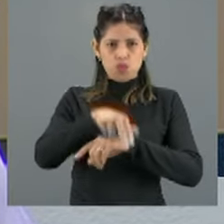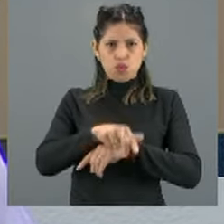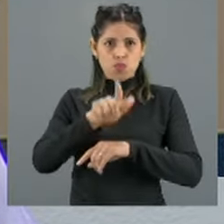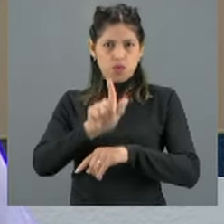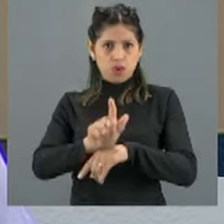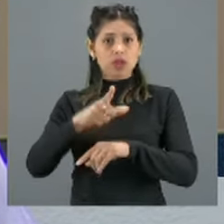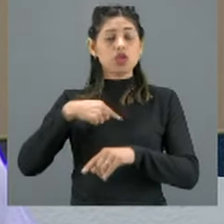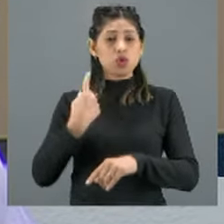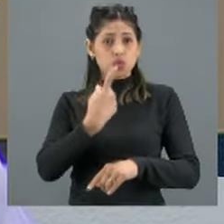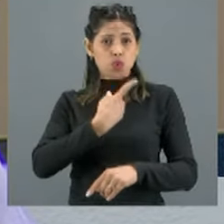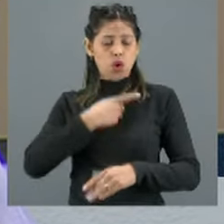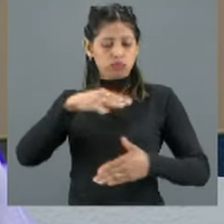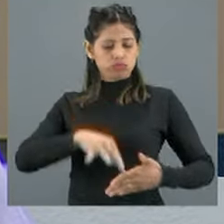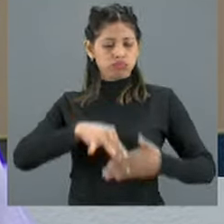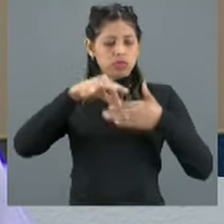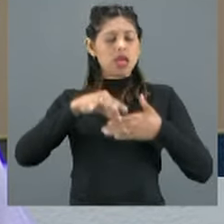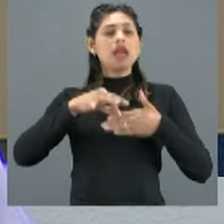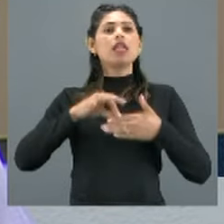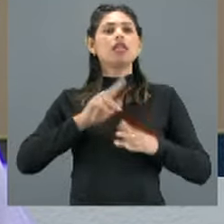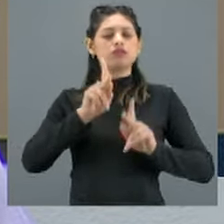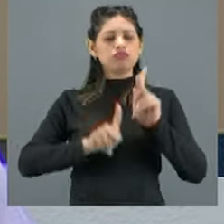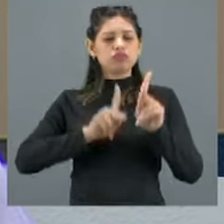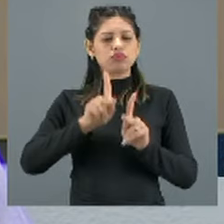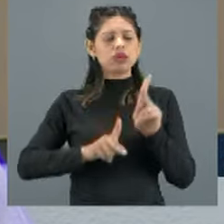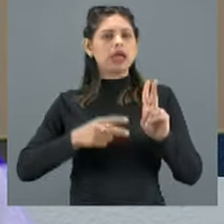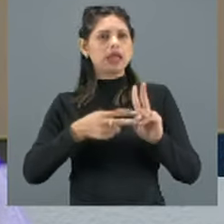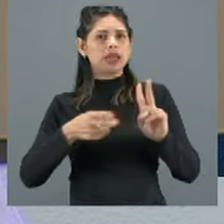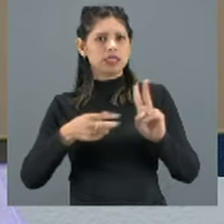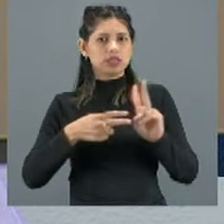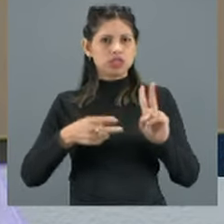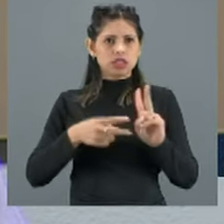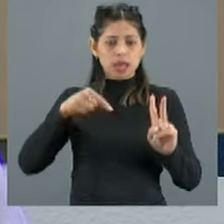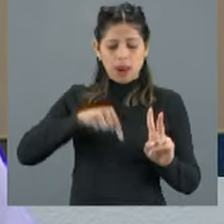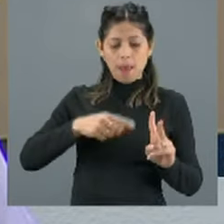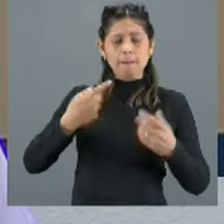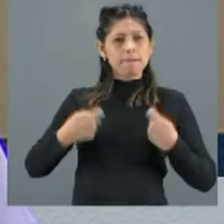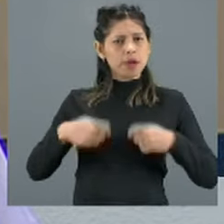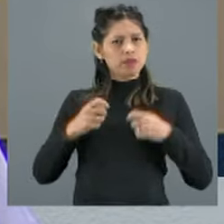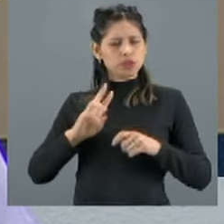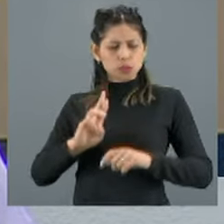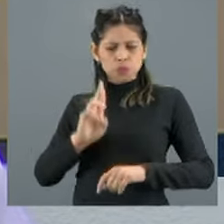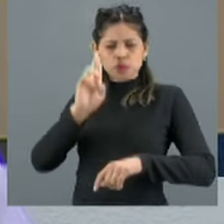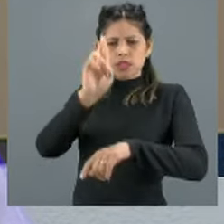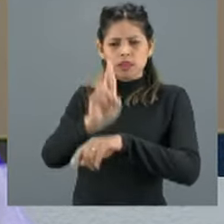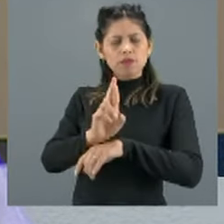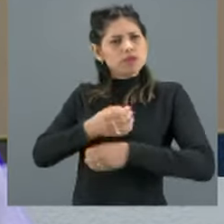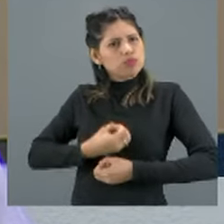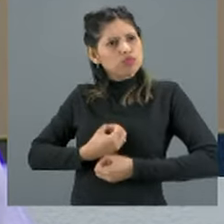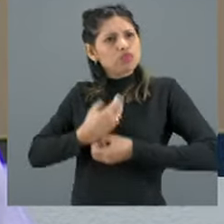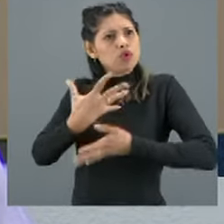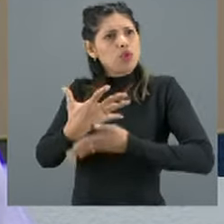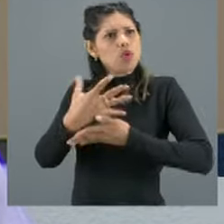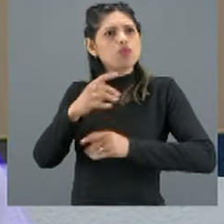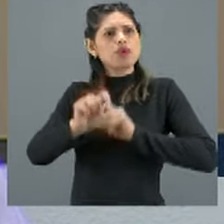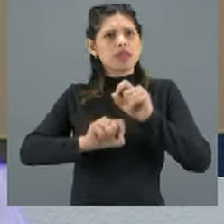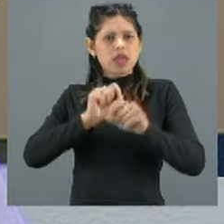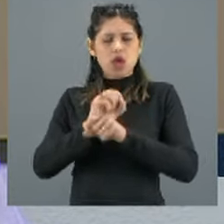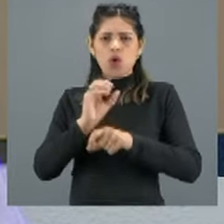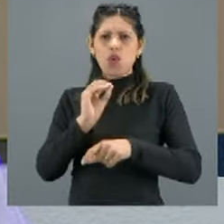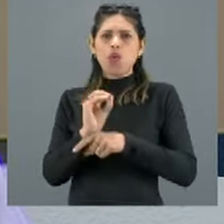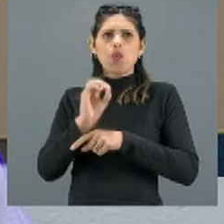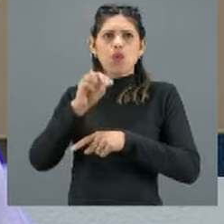chavante, manifestamos-nos nesta CPI sobre as ONGs nacionais